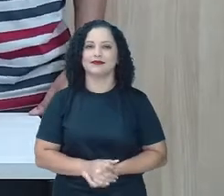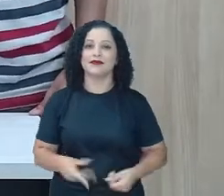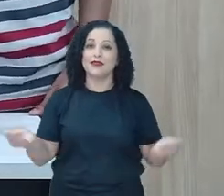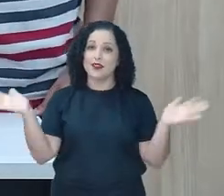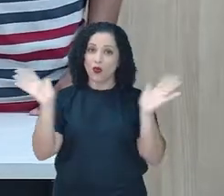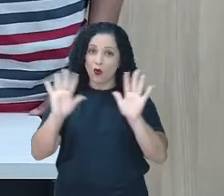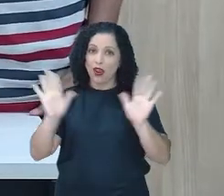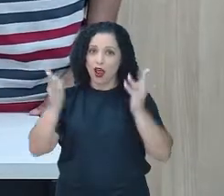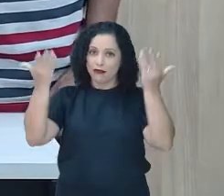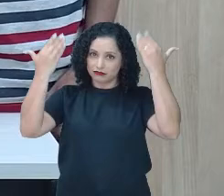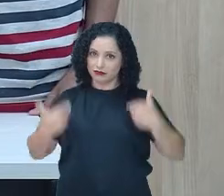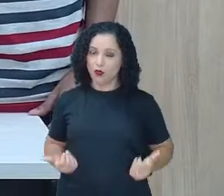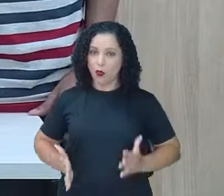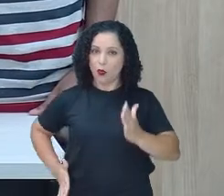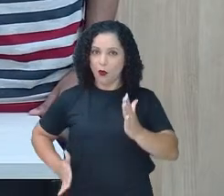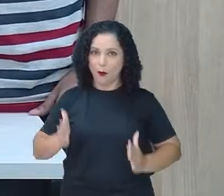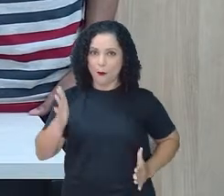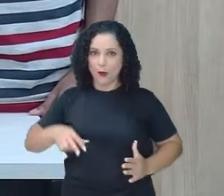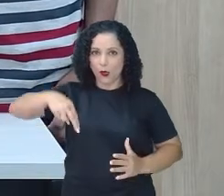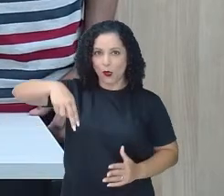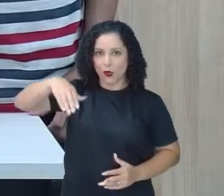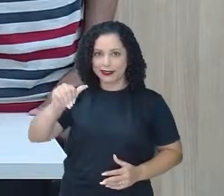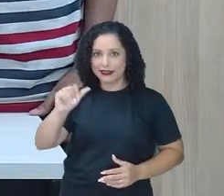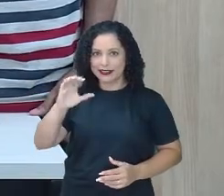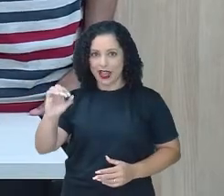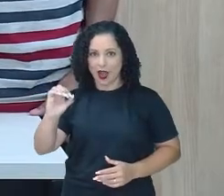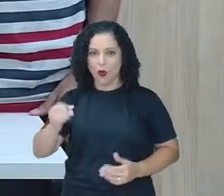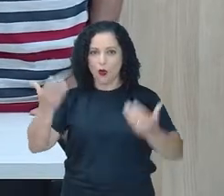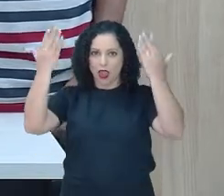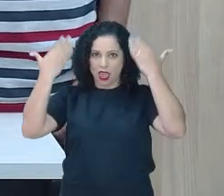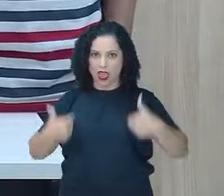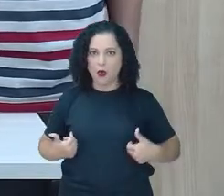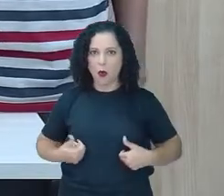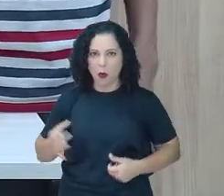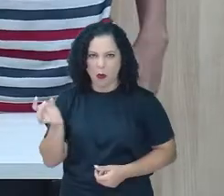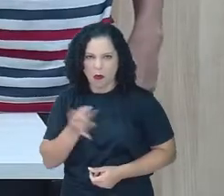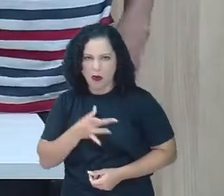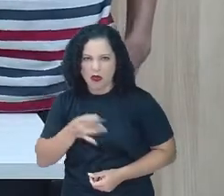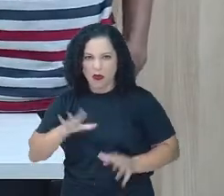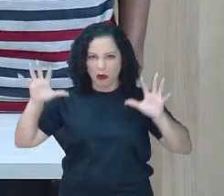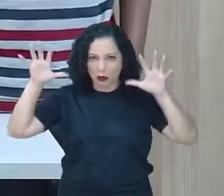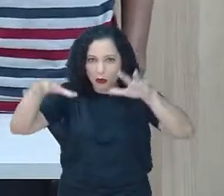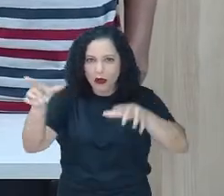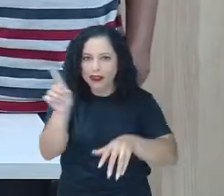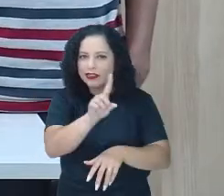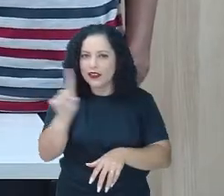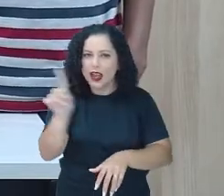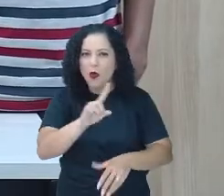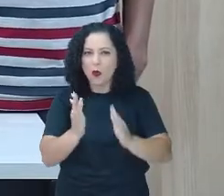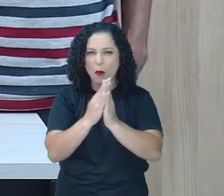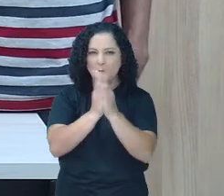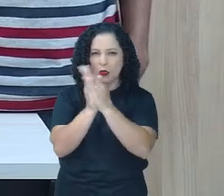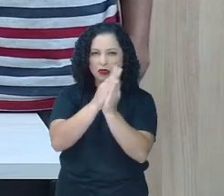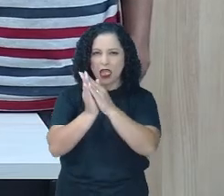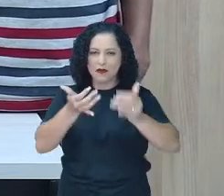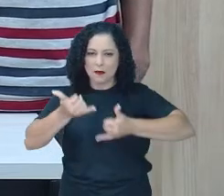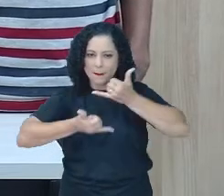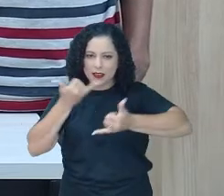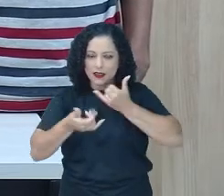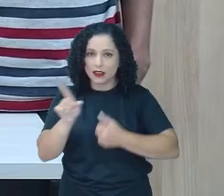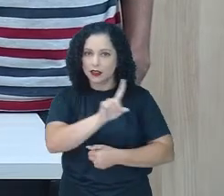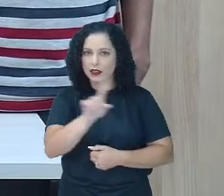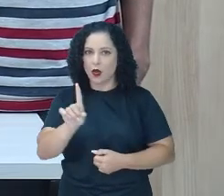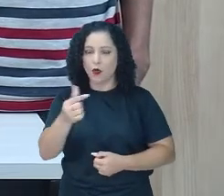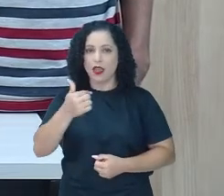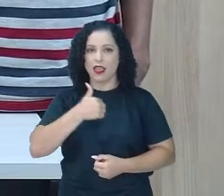Olá, eu sou o Nau pessoal. Não sou bicho e nem sou gente, nem boneco, nem brinquedo. Eu